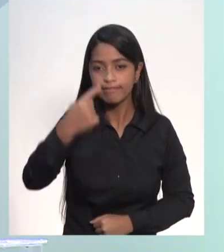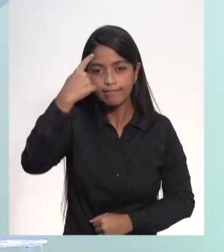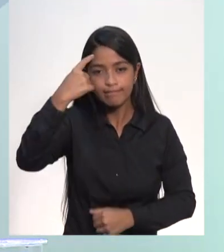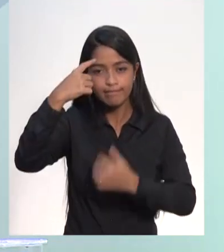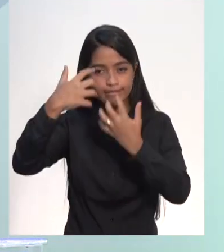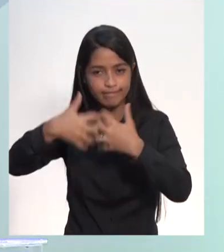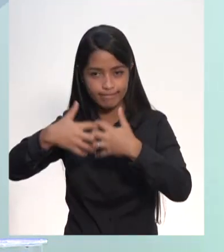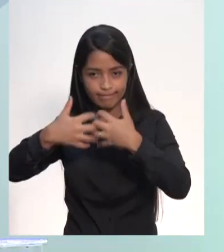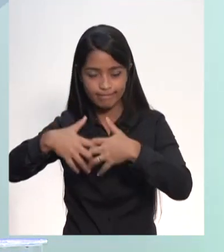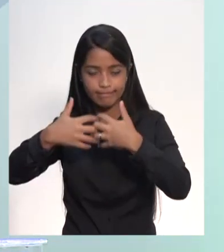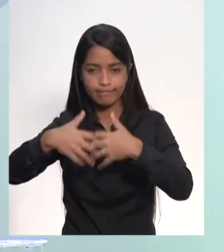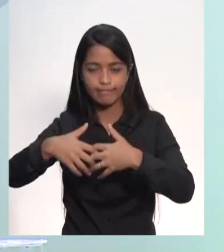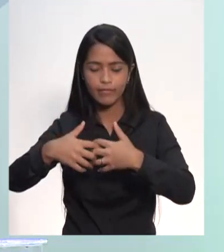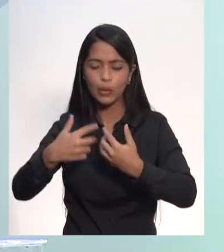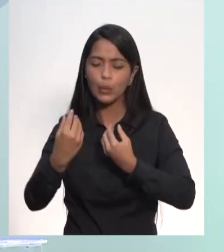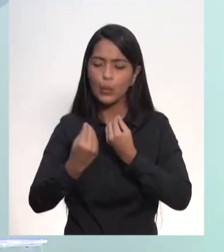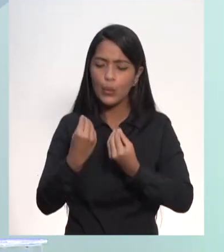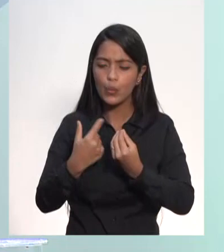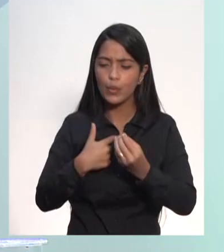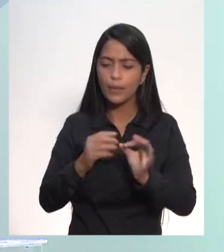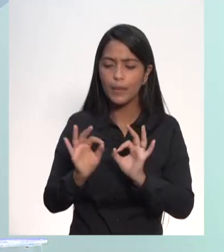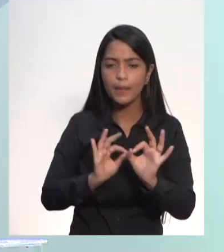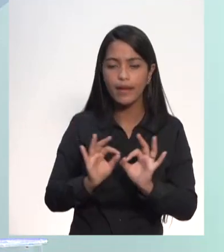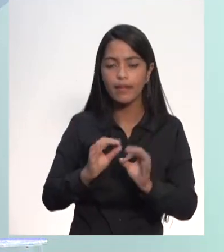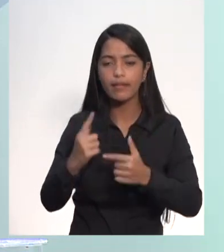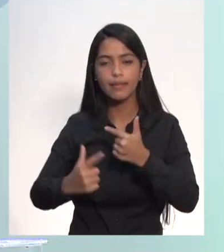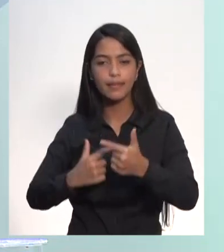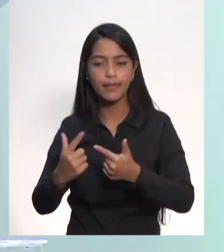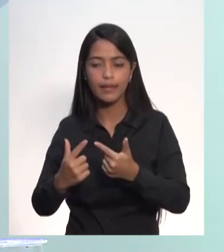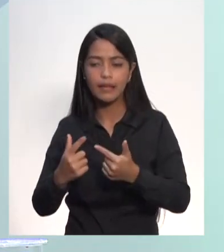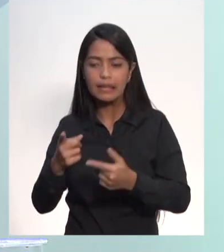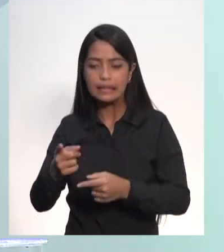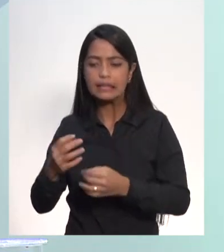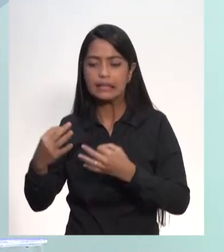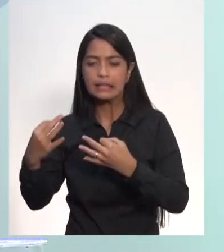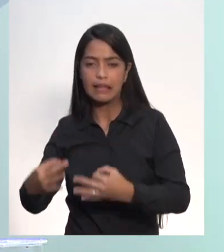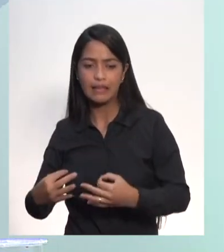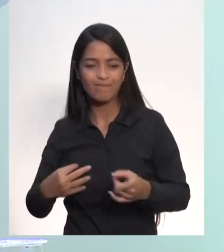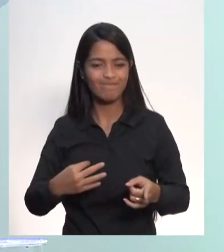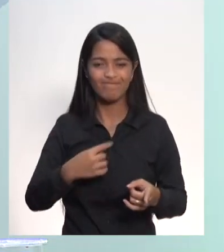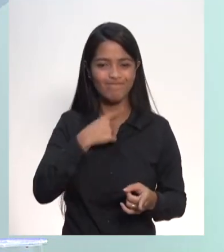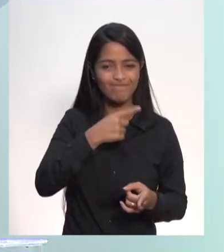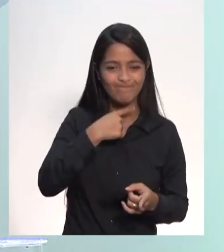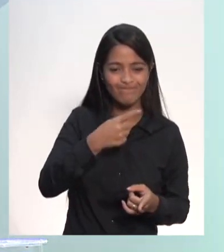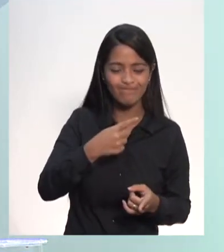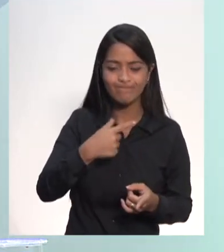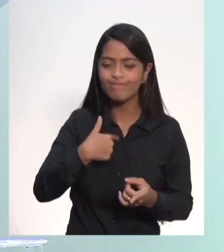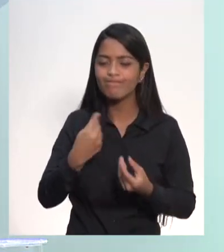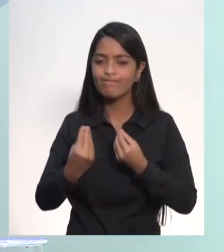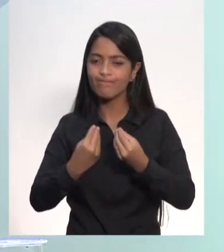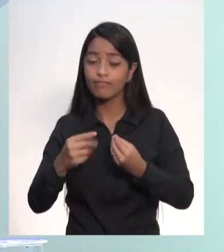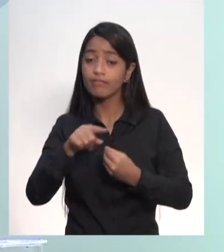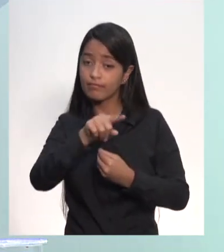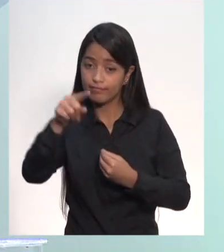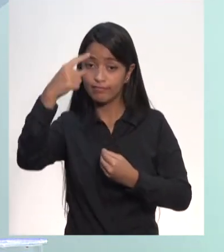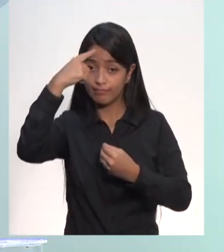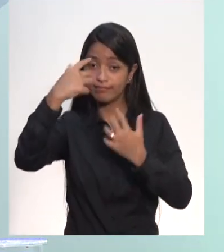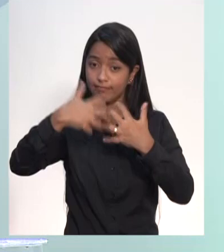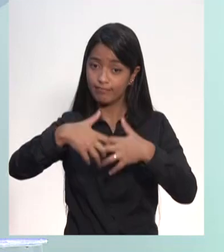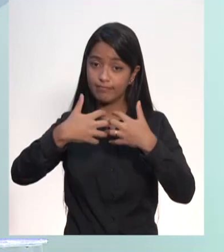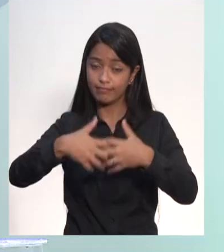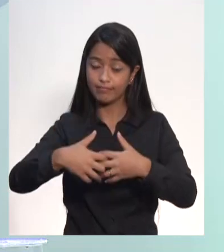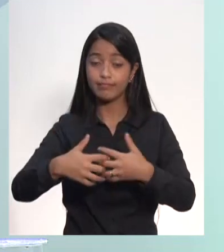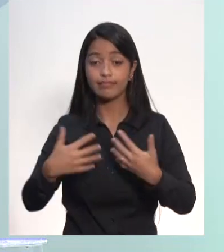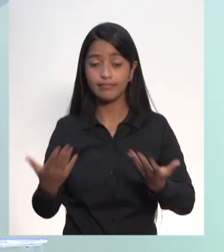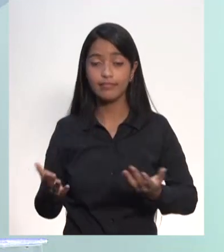constantemente, né? Como é que eu vou desenvolver isso? O que está dando certo? O que não dá? Por que caminho eu posso ir? E o ATPC é um espaço privilegiado